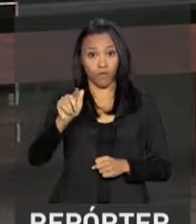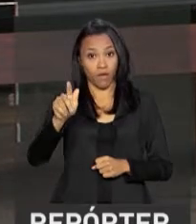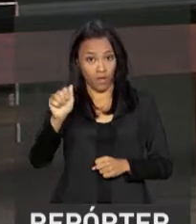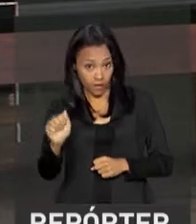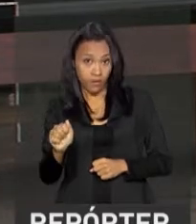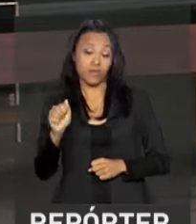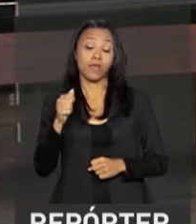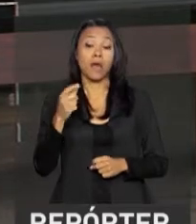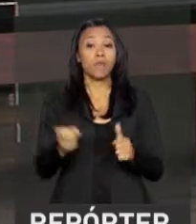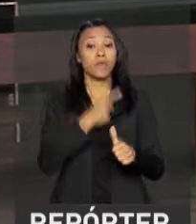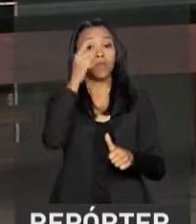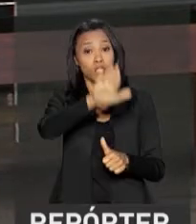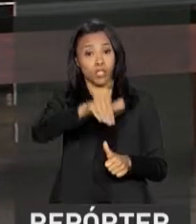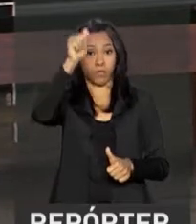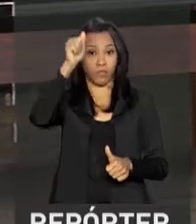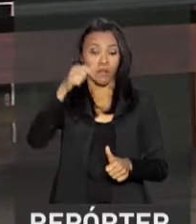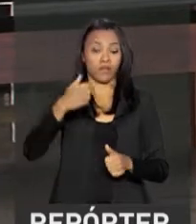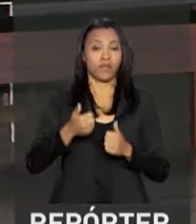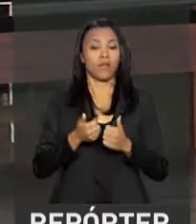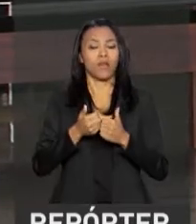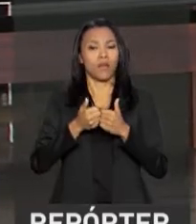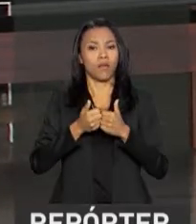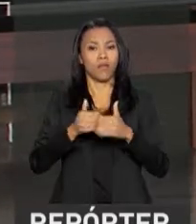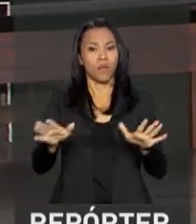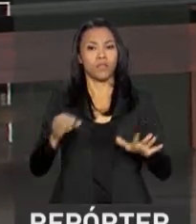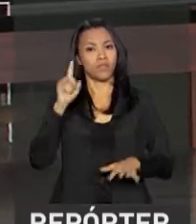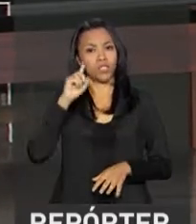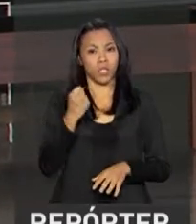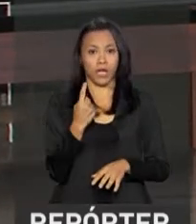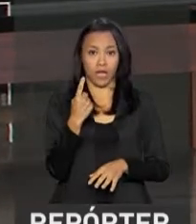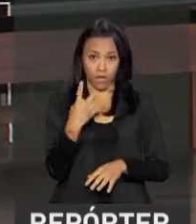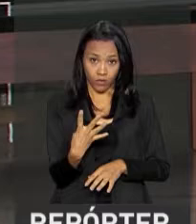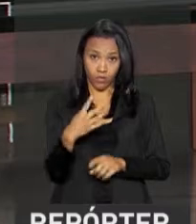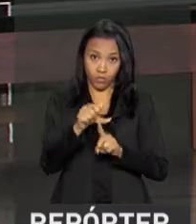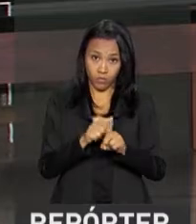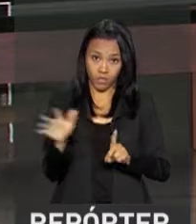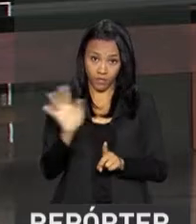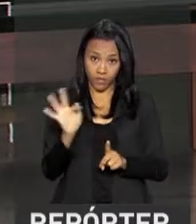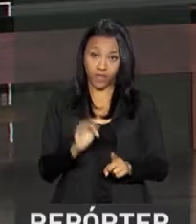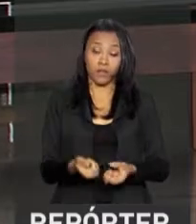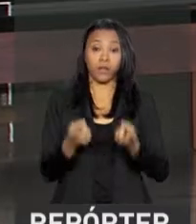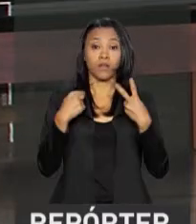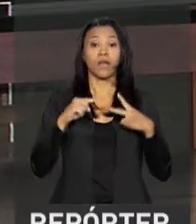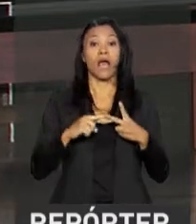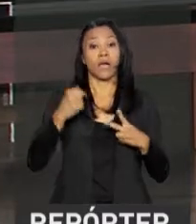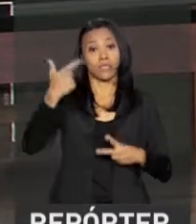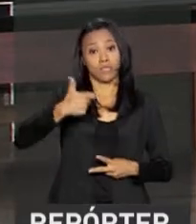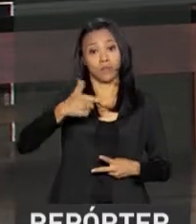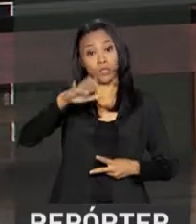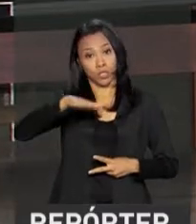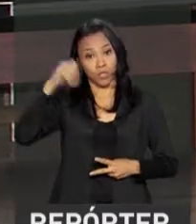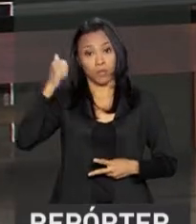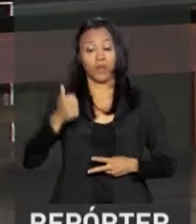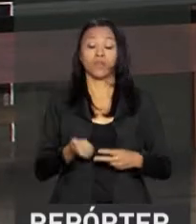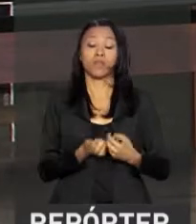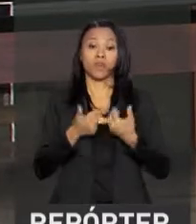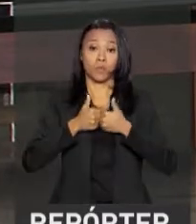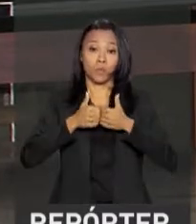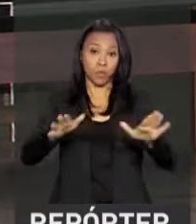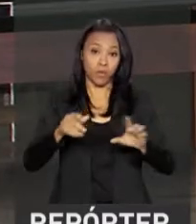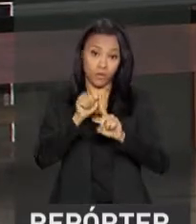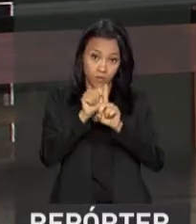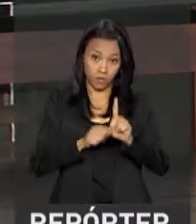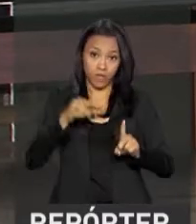do prouni deve sair no dia 14 de fevereiro já a segunda chamada deve ser divulgada no começo de março as inscrições